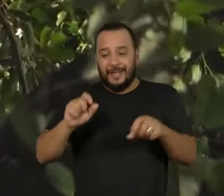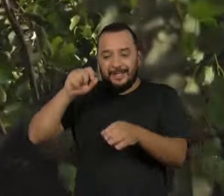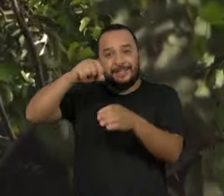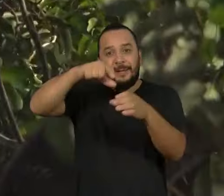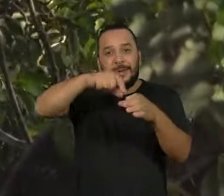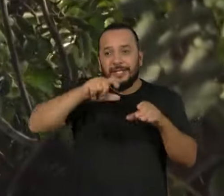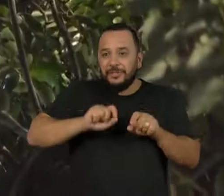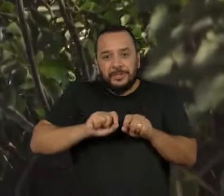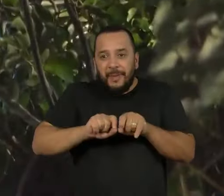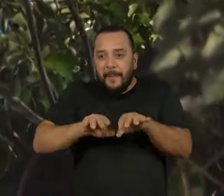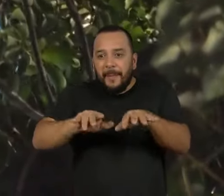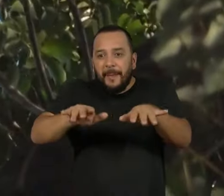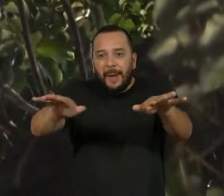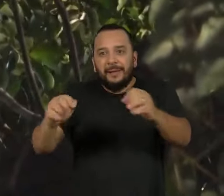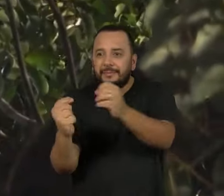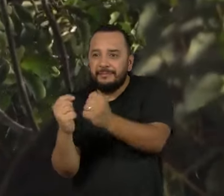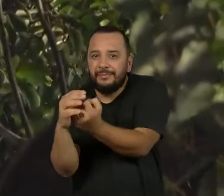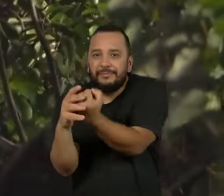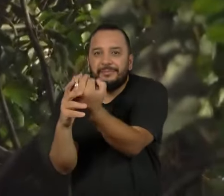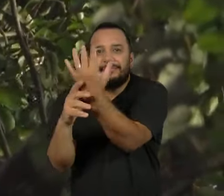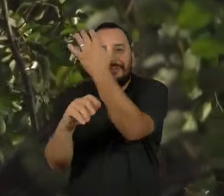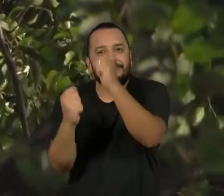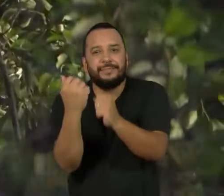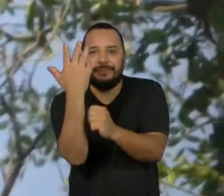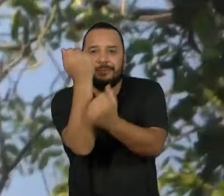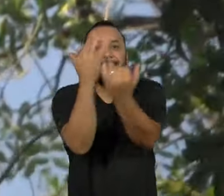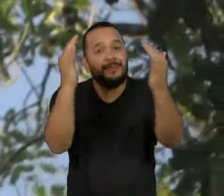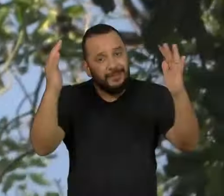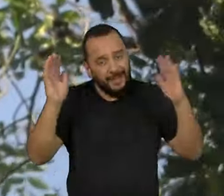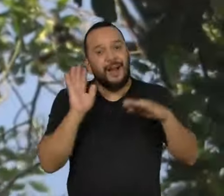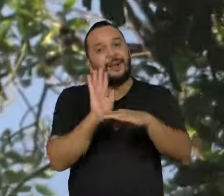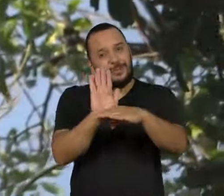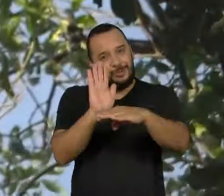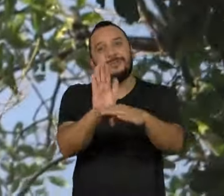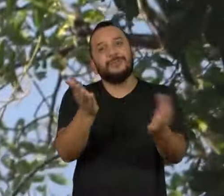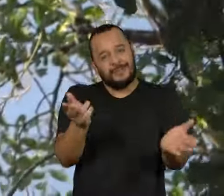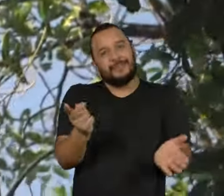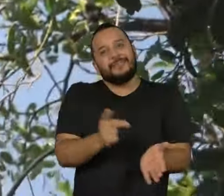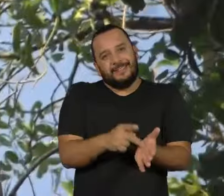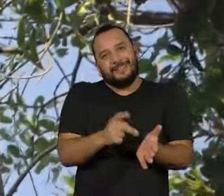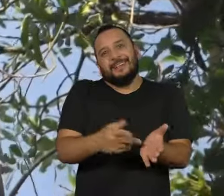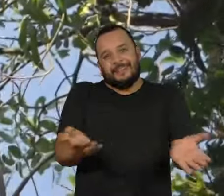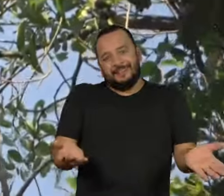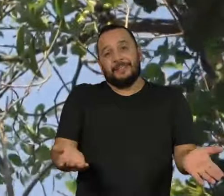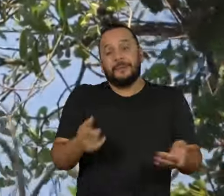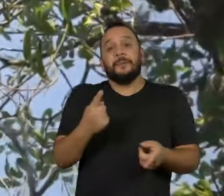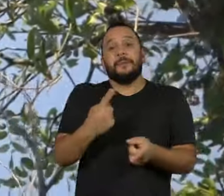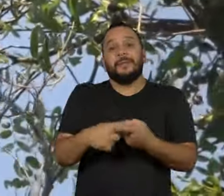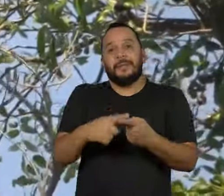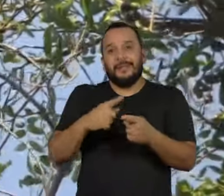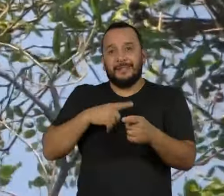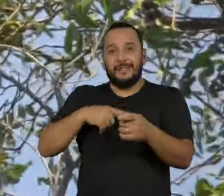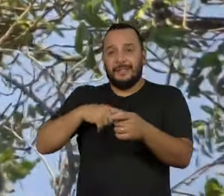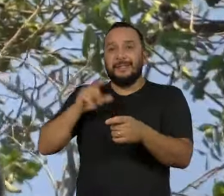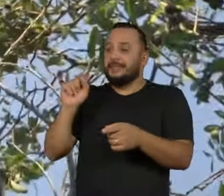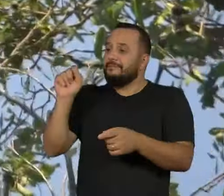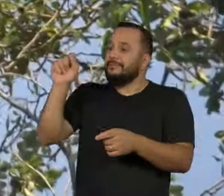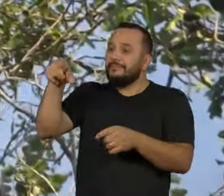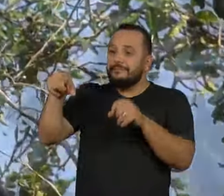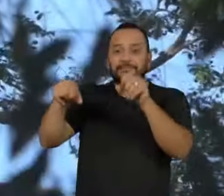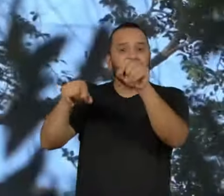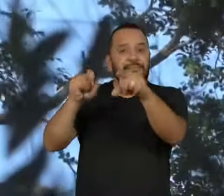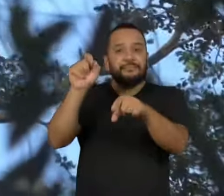com isso ajuda a semente a germinar, porque pode quebrar uma dormência que a gente fala que a semente tem, né? E é passando